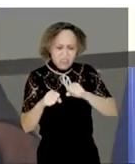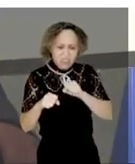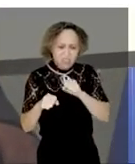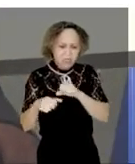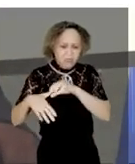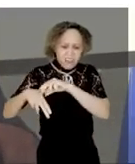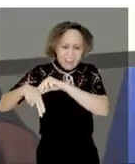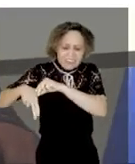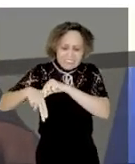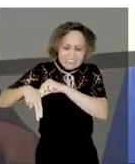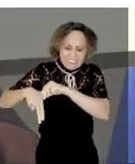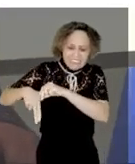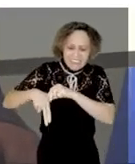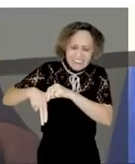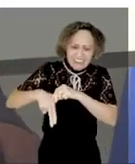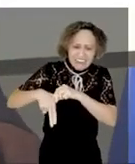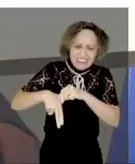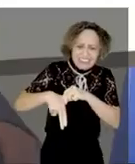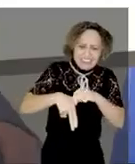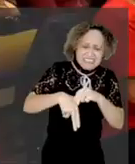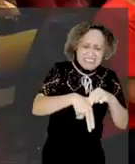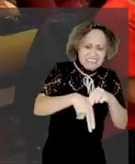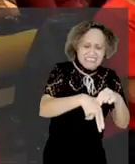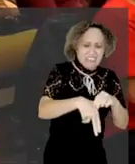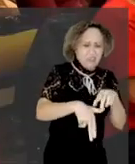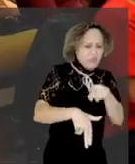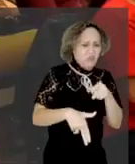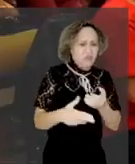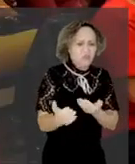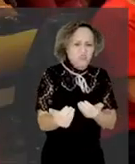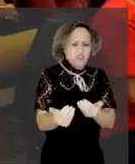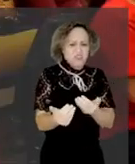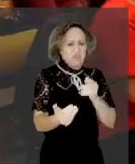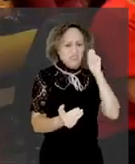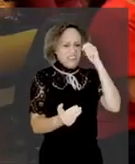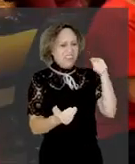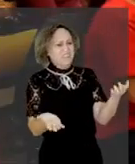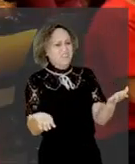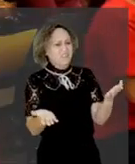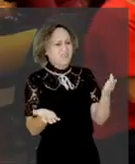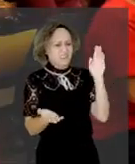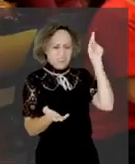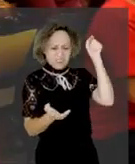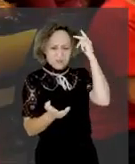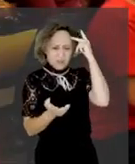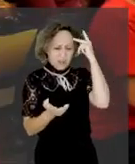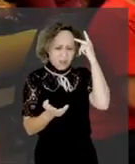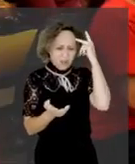Não é democracia as pessoas morarem nas ruas.